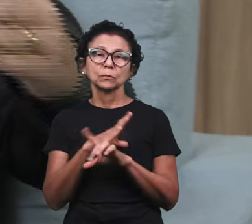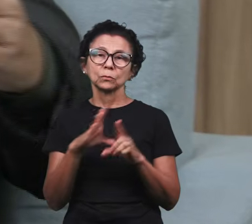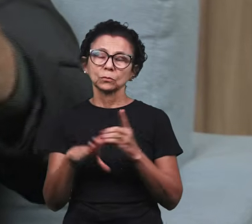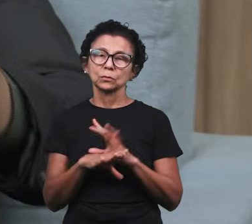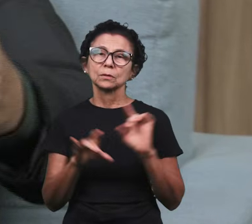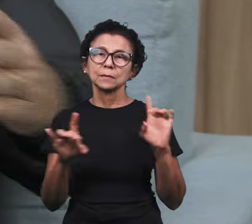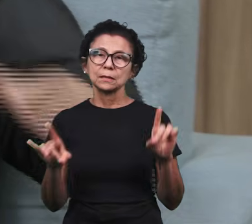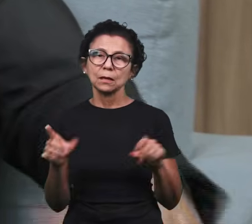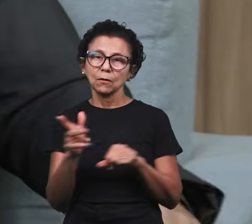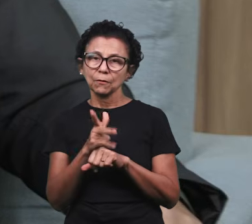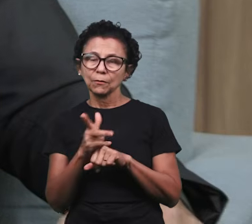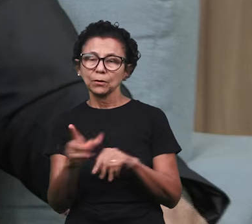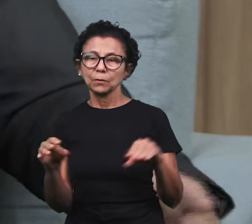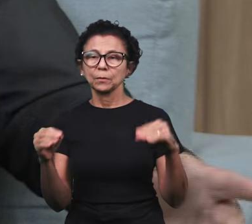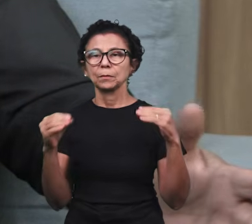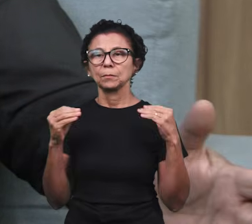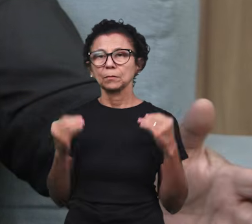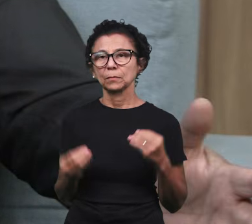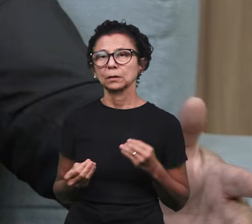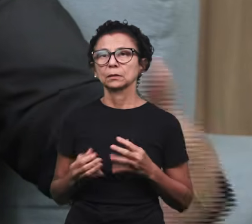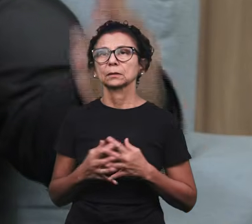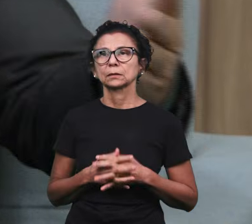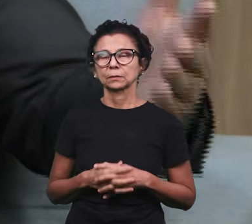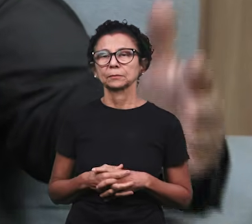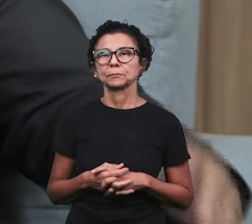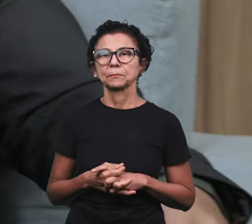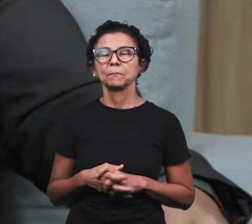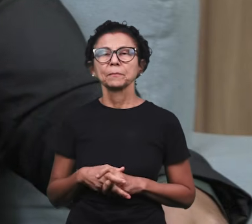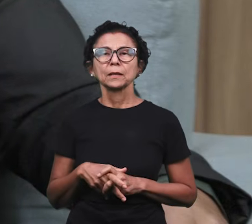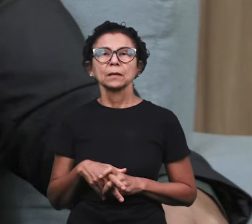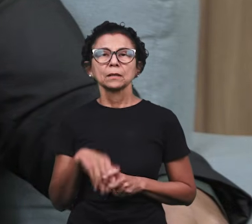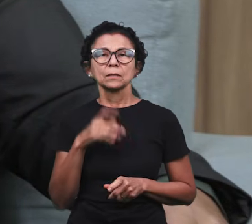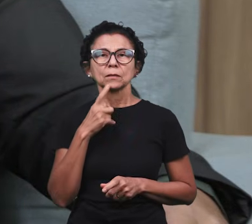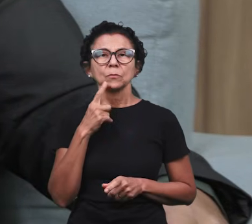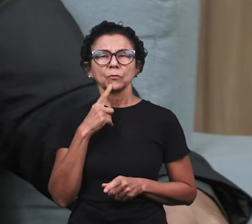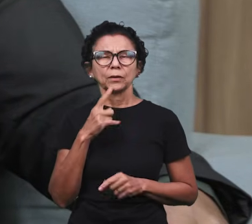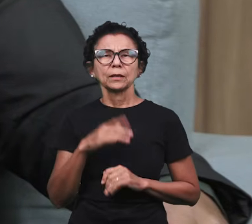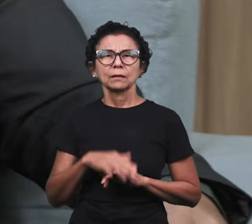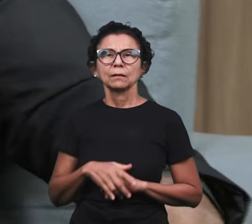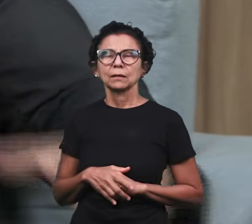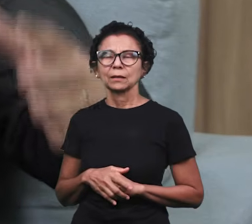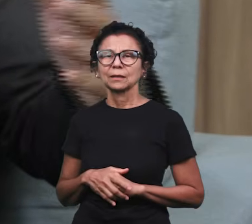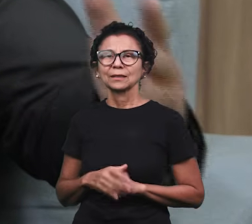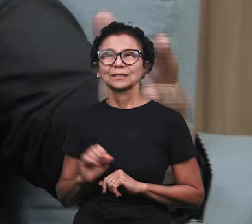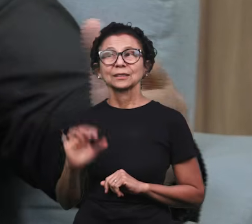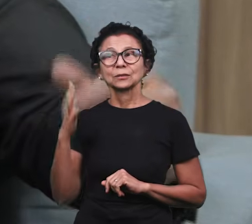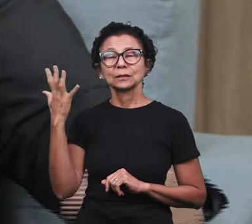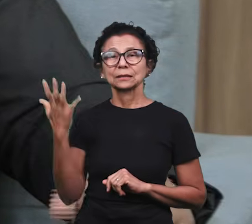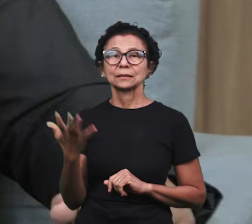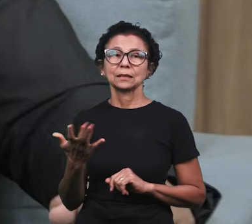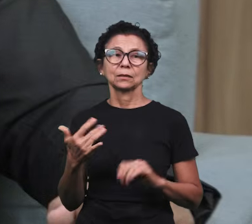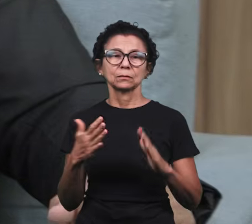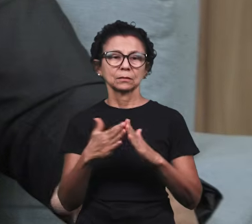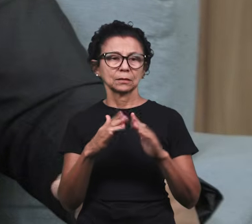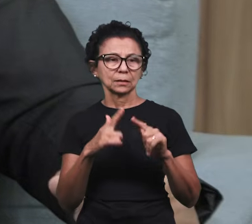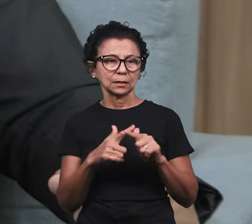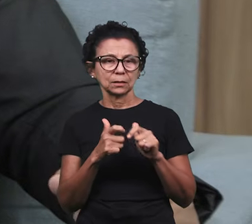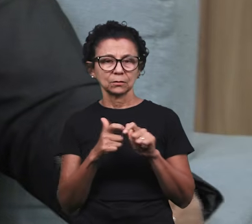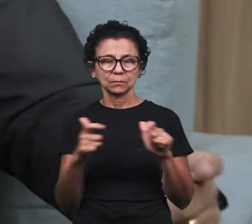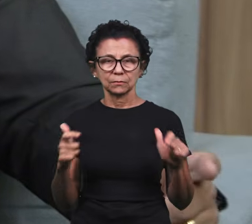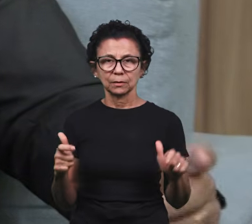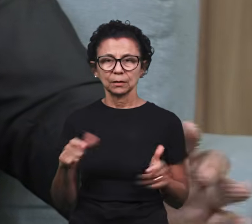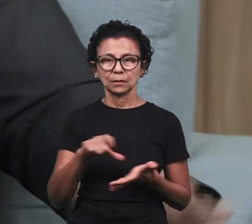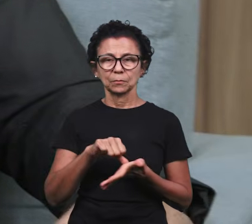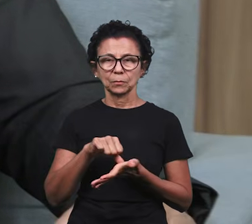ser colocado aqui no programa para tomar aqui conhecimento, os irmãos tomarem conhecimento do que está acontecendo aí pelas igrejas, nas áreas, nos